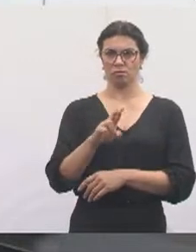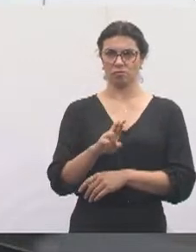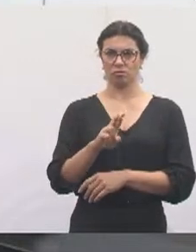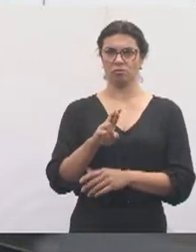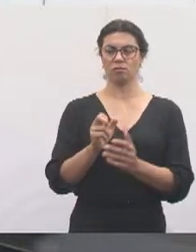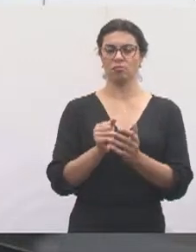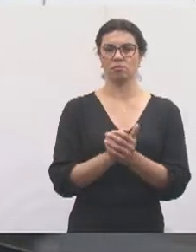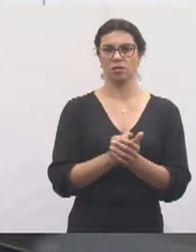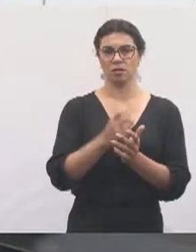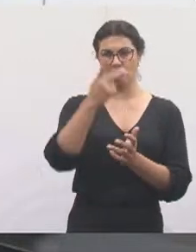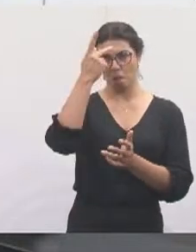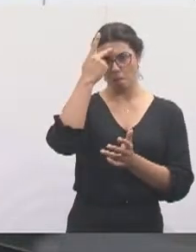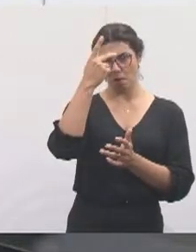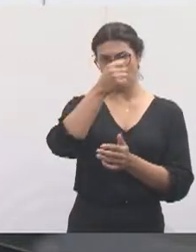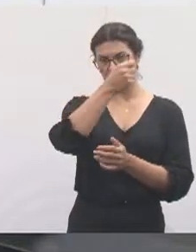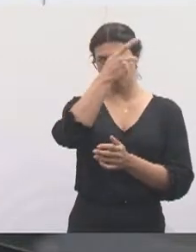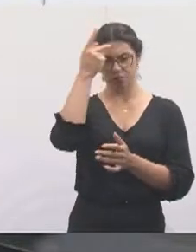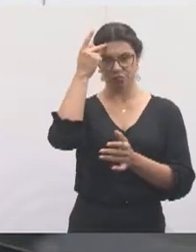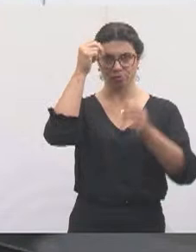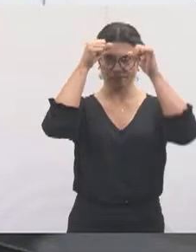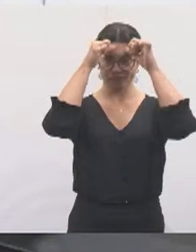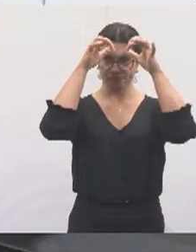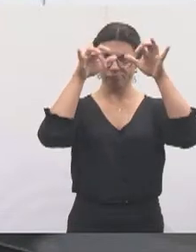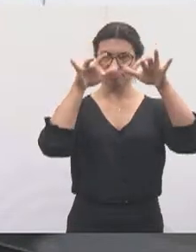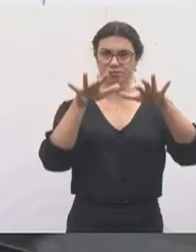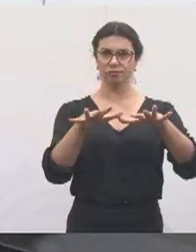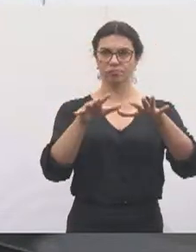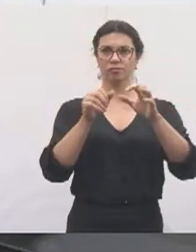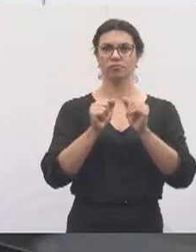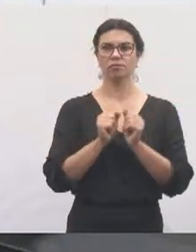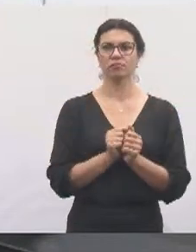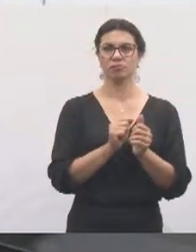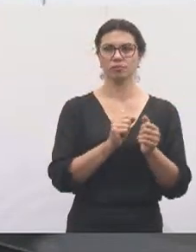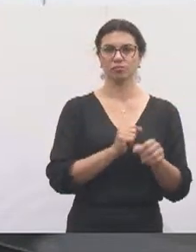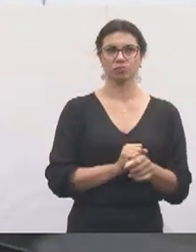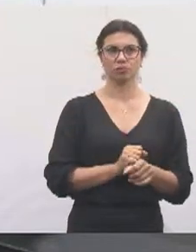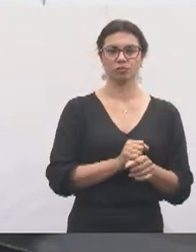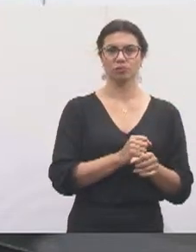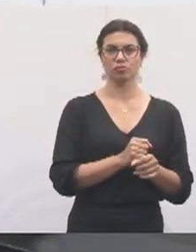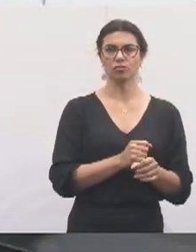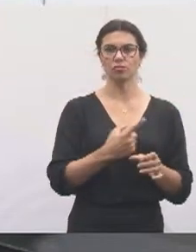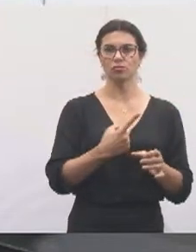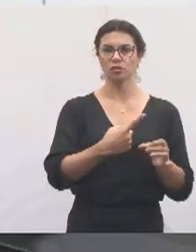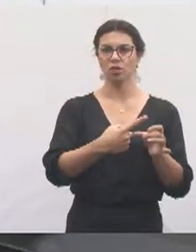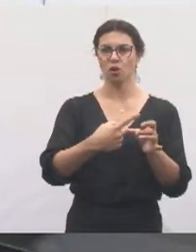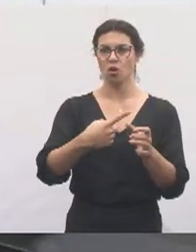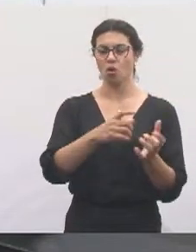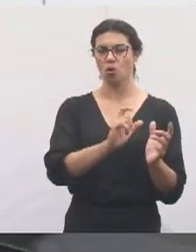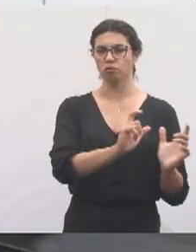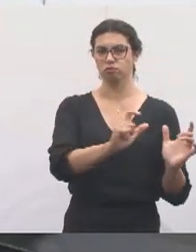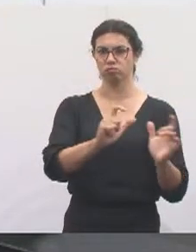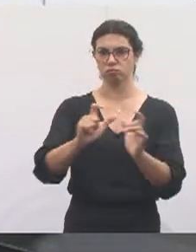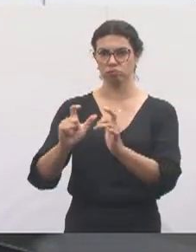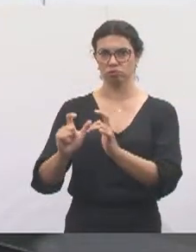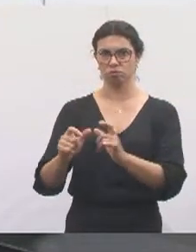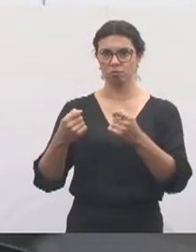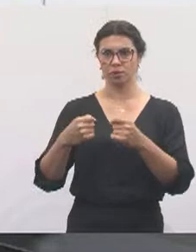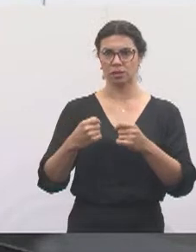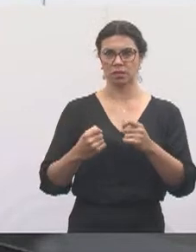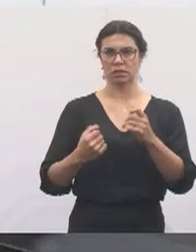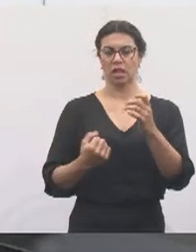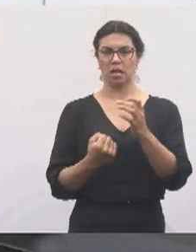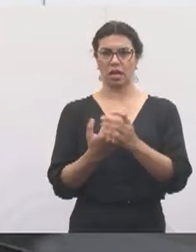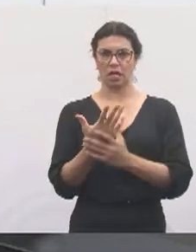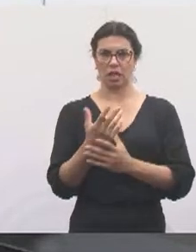com Transtorno do espectro autista nos pontos de atendimento ao público implantação de um centro de especializado de